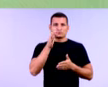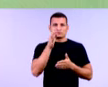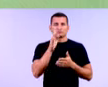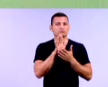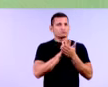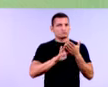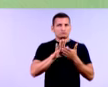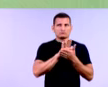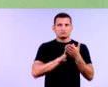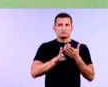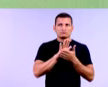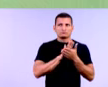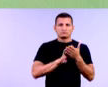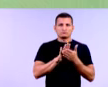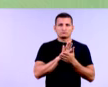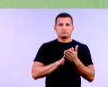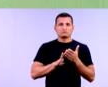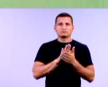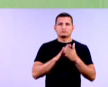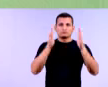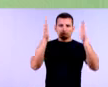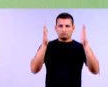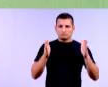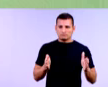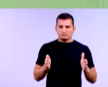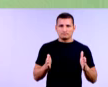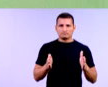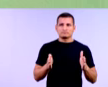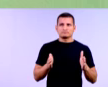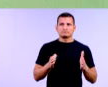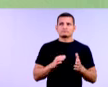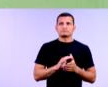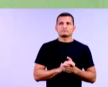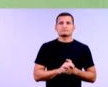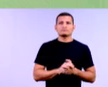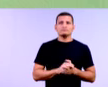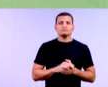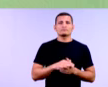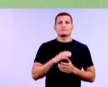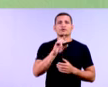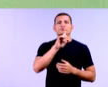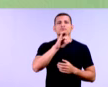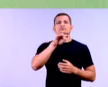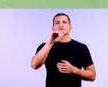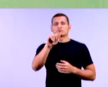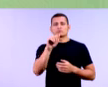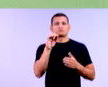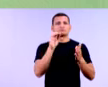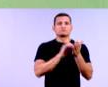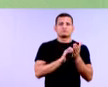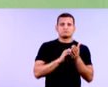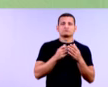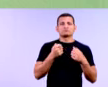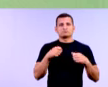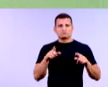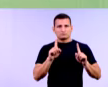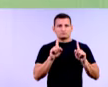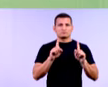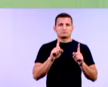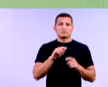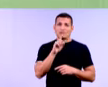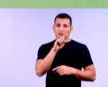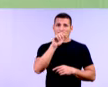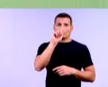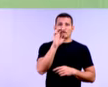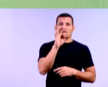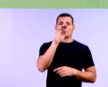sem nenhum espaço aqui, tudo por extenso, sem data, sem número. Essa é a ata